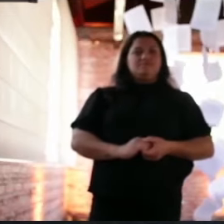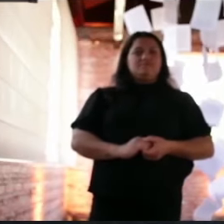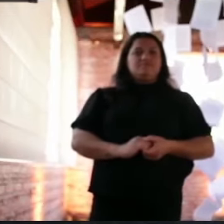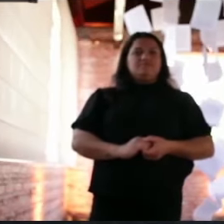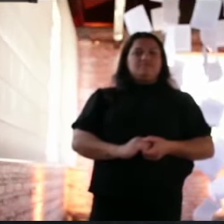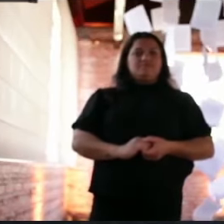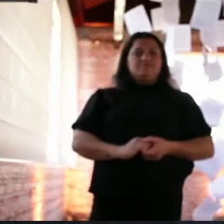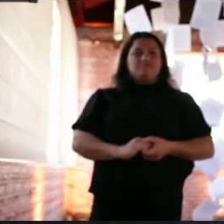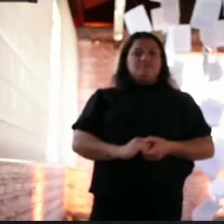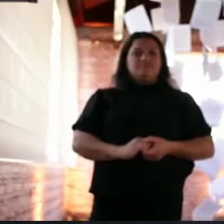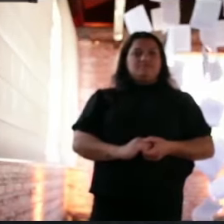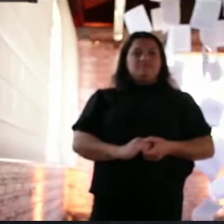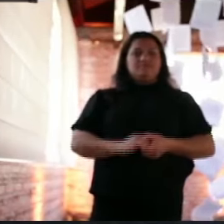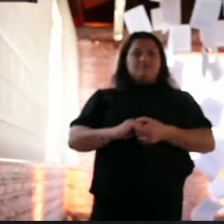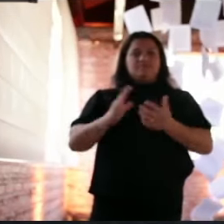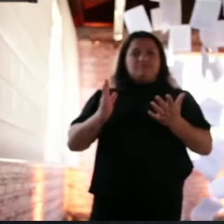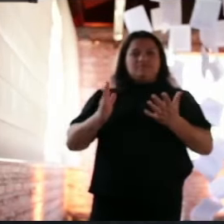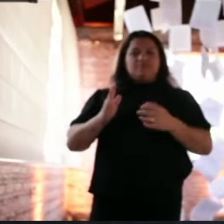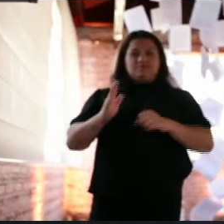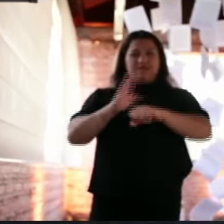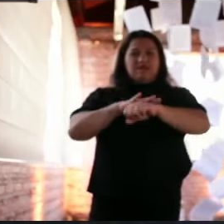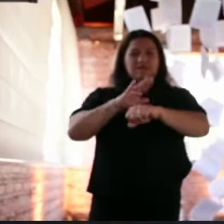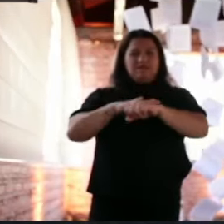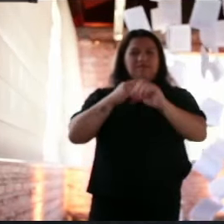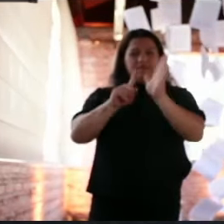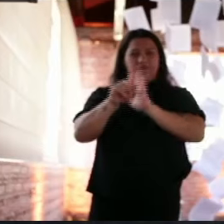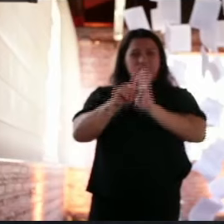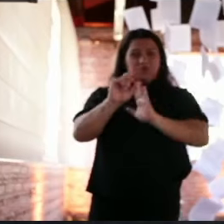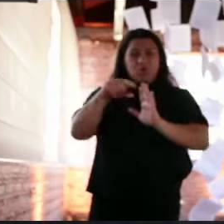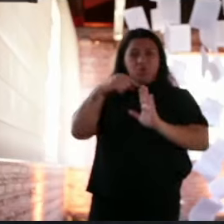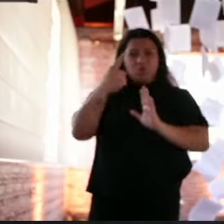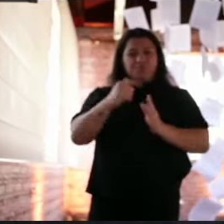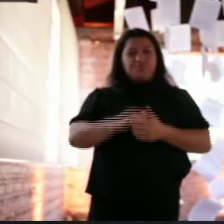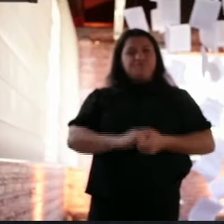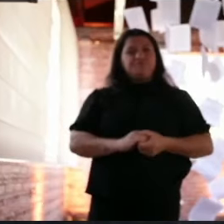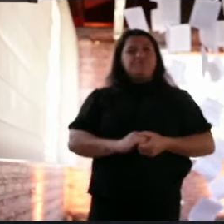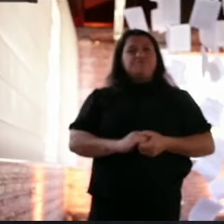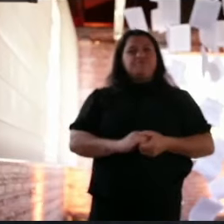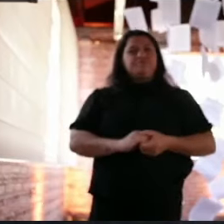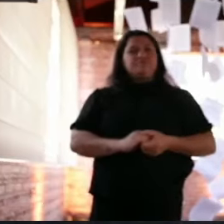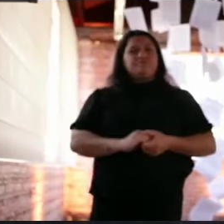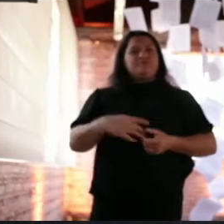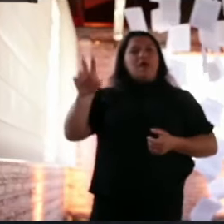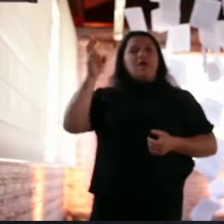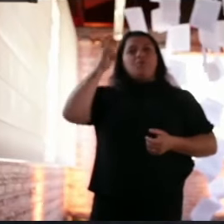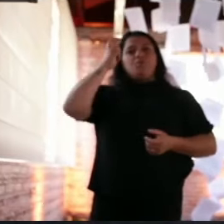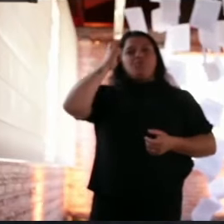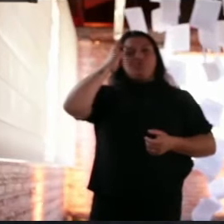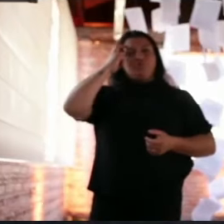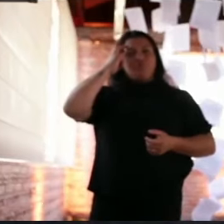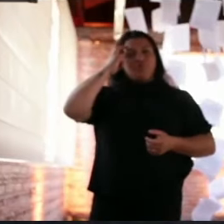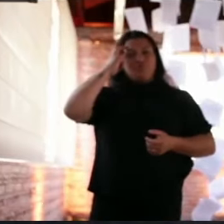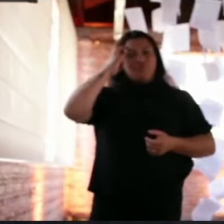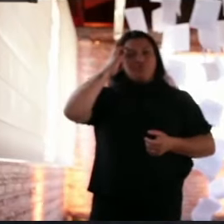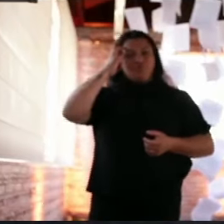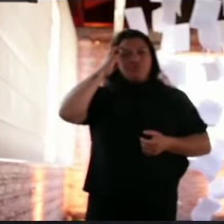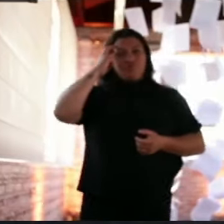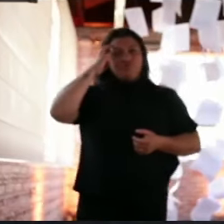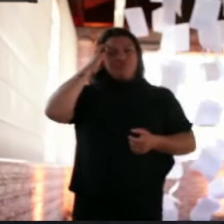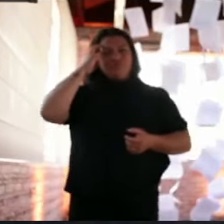que a gente tem espaço para mais algumas perguntas aqui a cultura Imbuí o prazer